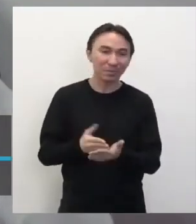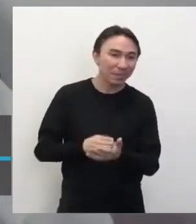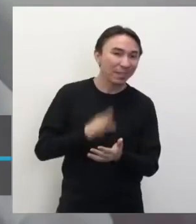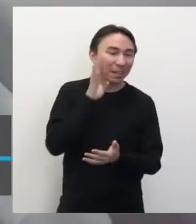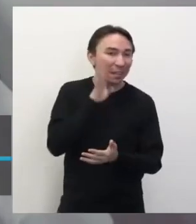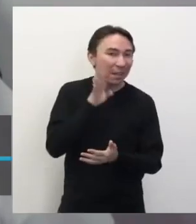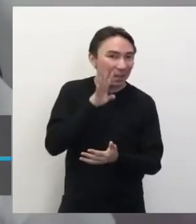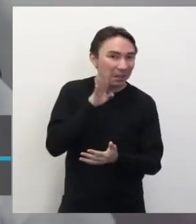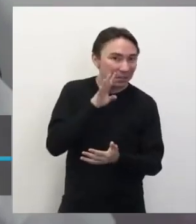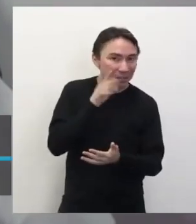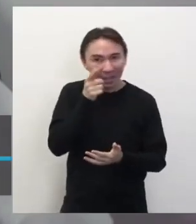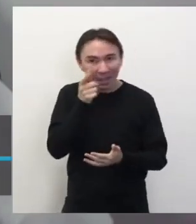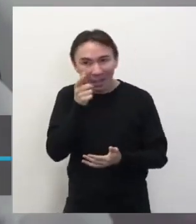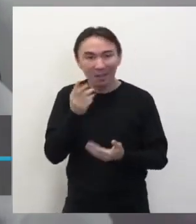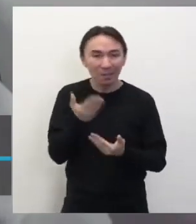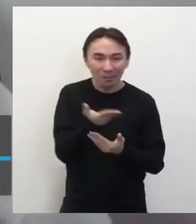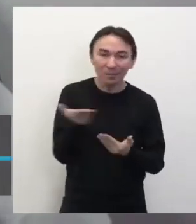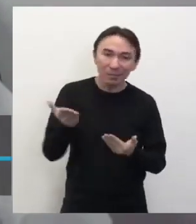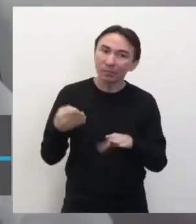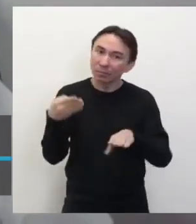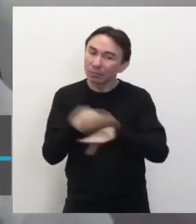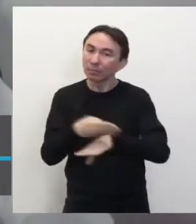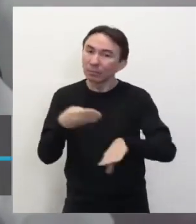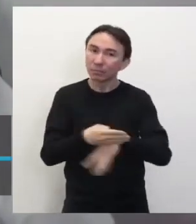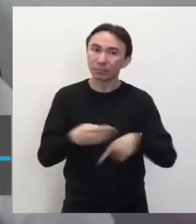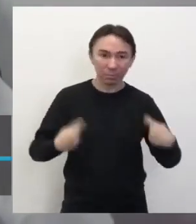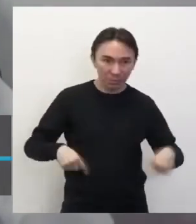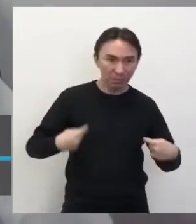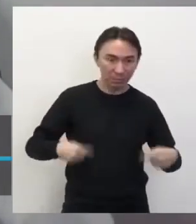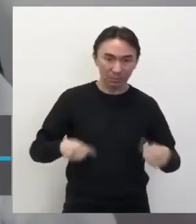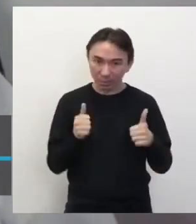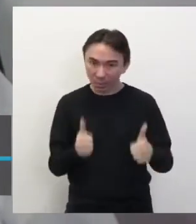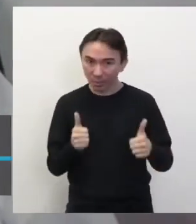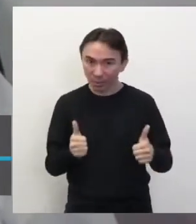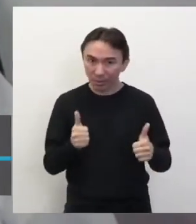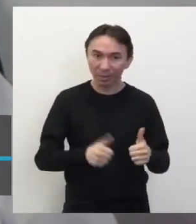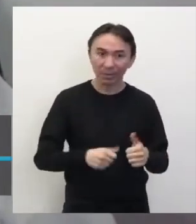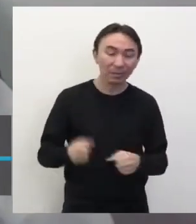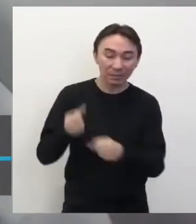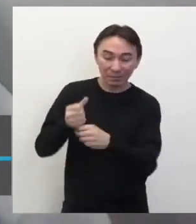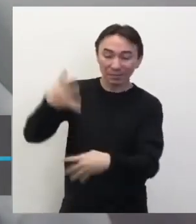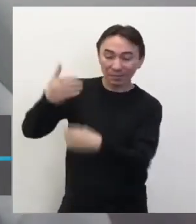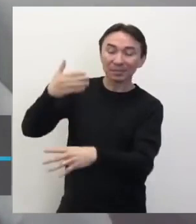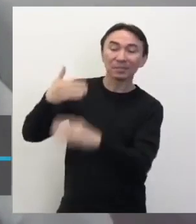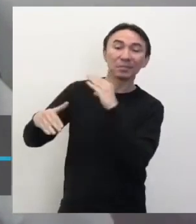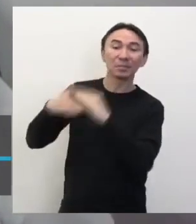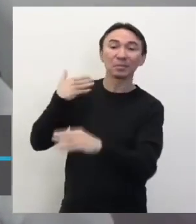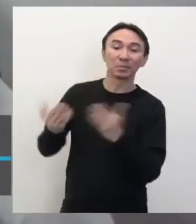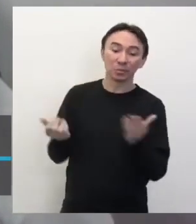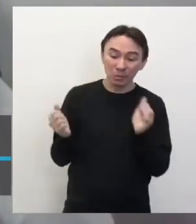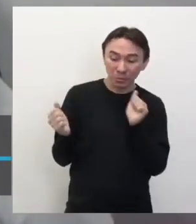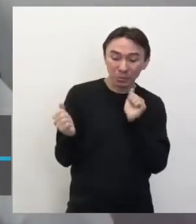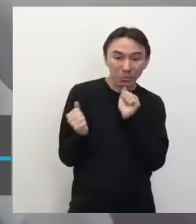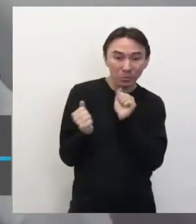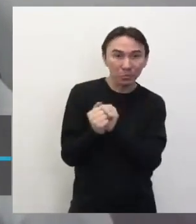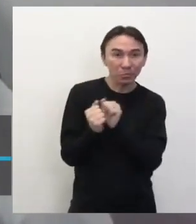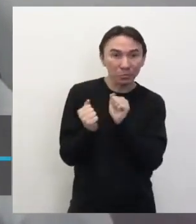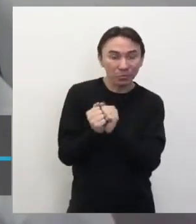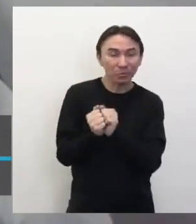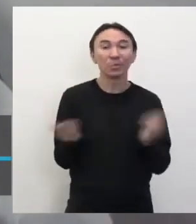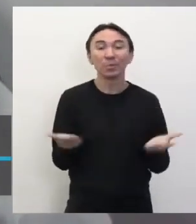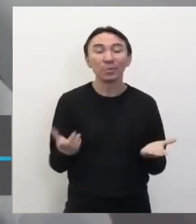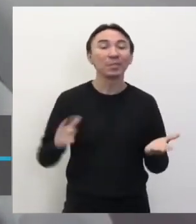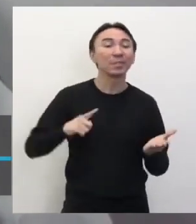da participação de todos vocês, da interação aqui. E para interagir conosco, hoje eu tenho o prazer aqui